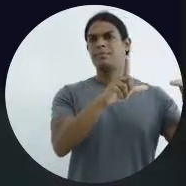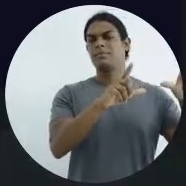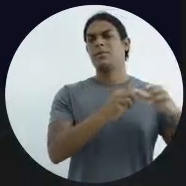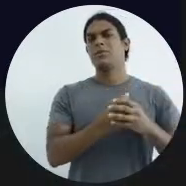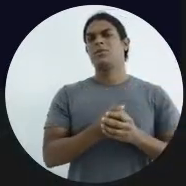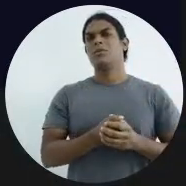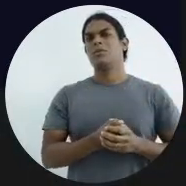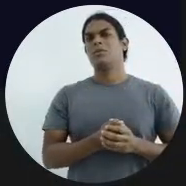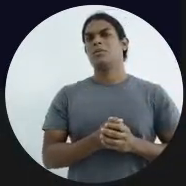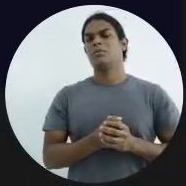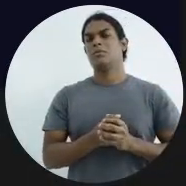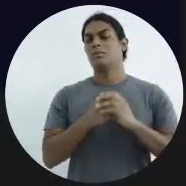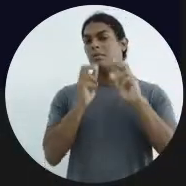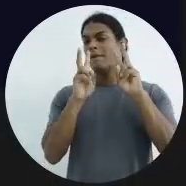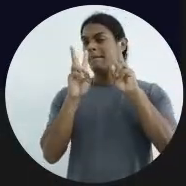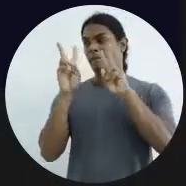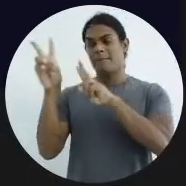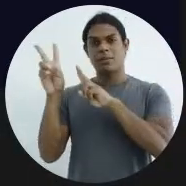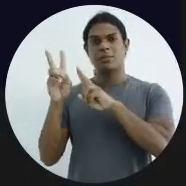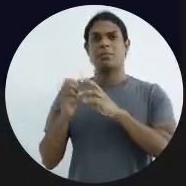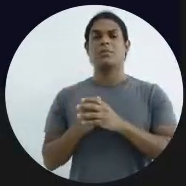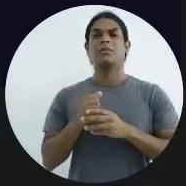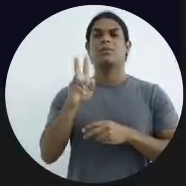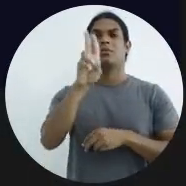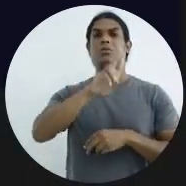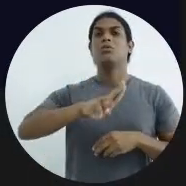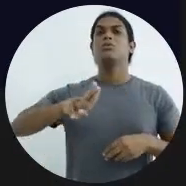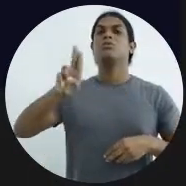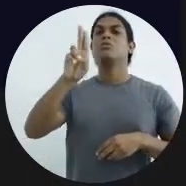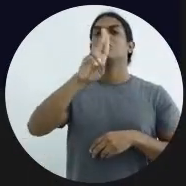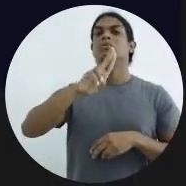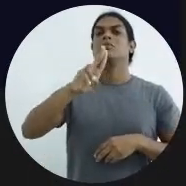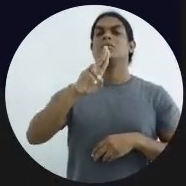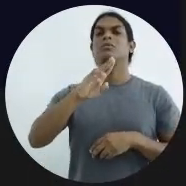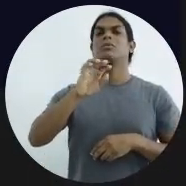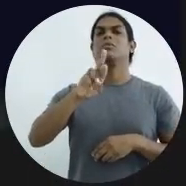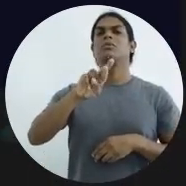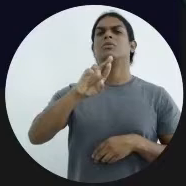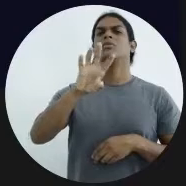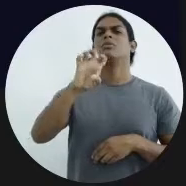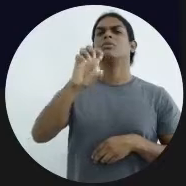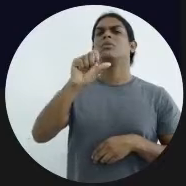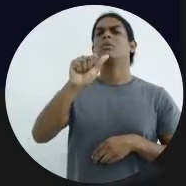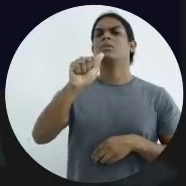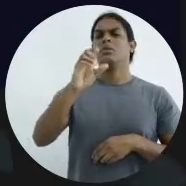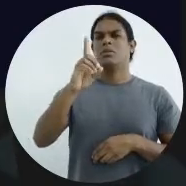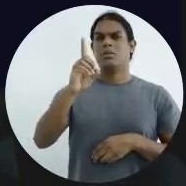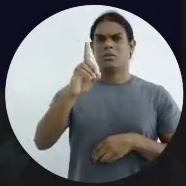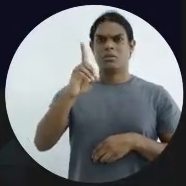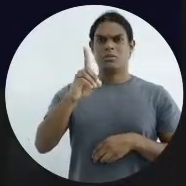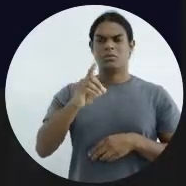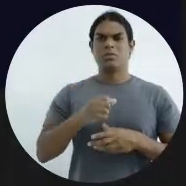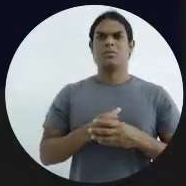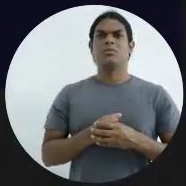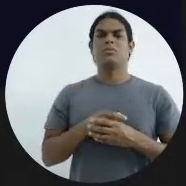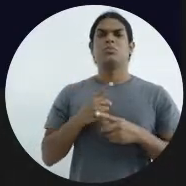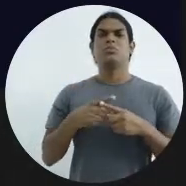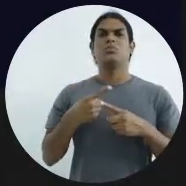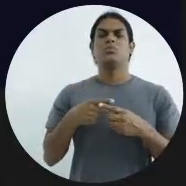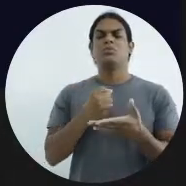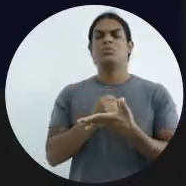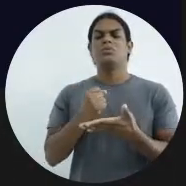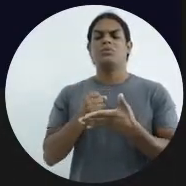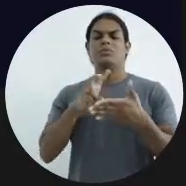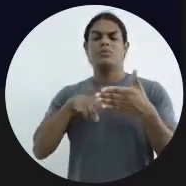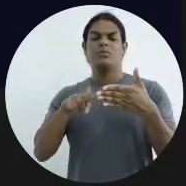você vê que eu estou usando a função reading de document, né? Que é assim, quando o documento todo for lido é que ele vai executar